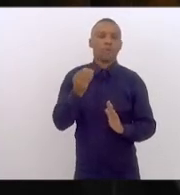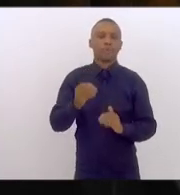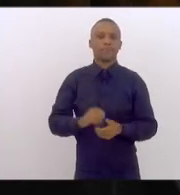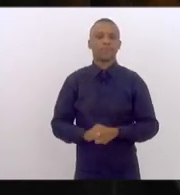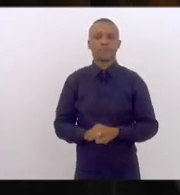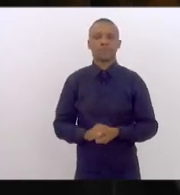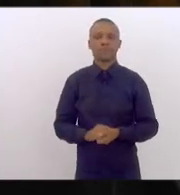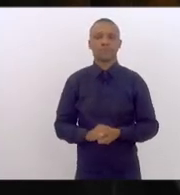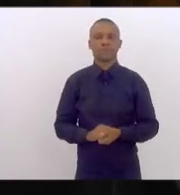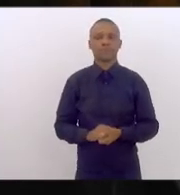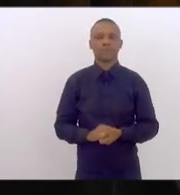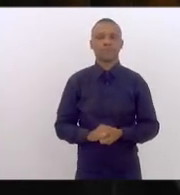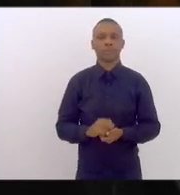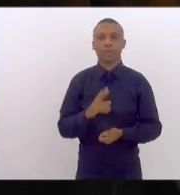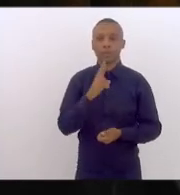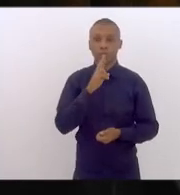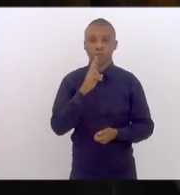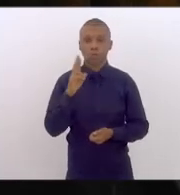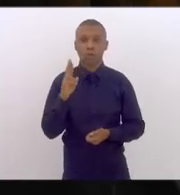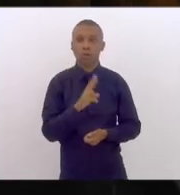e do retorno